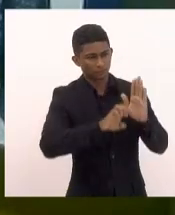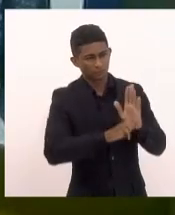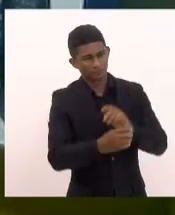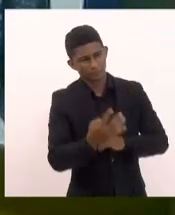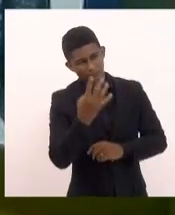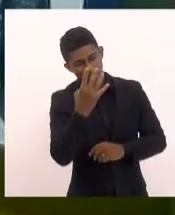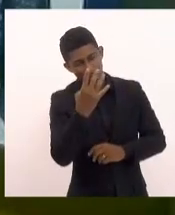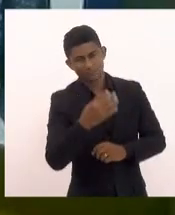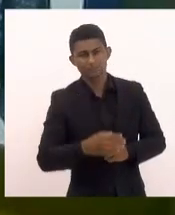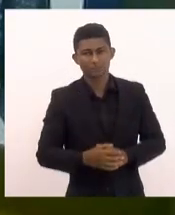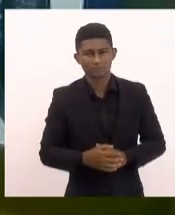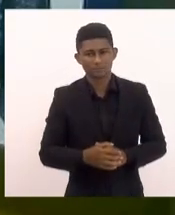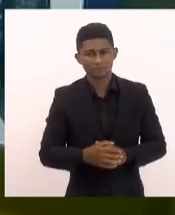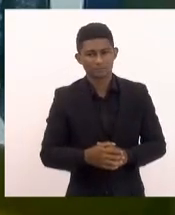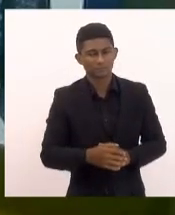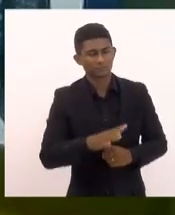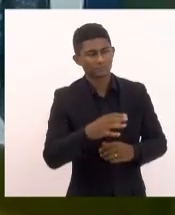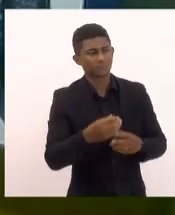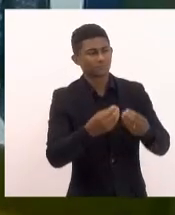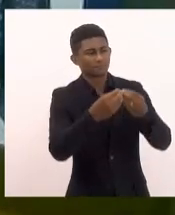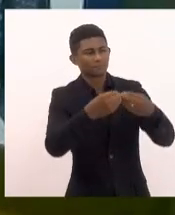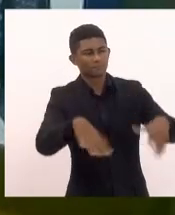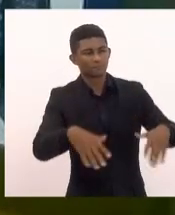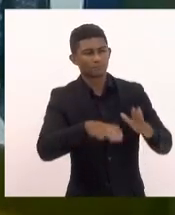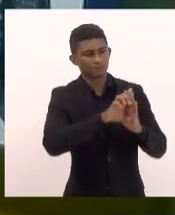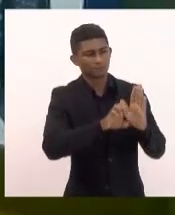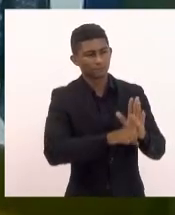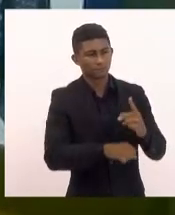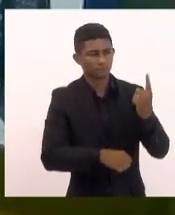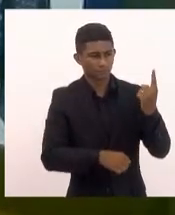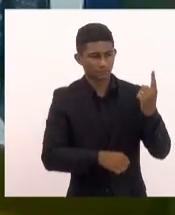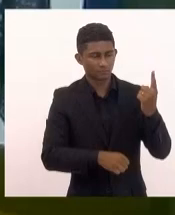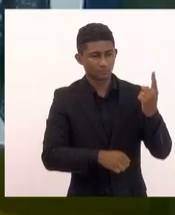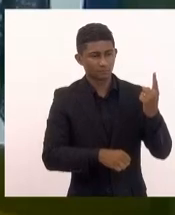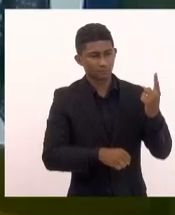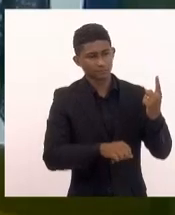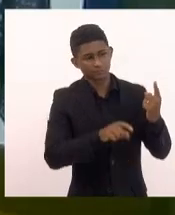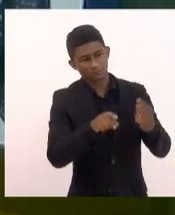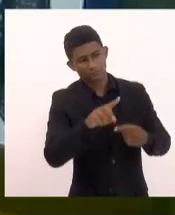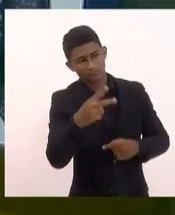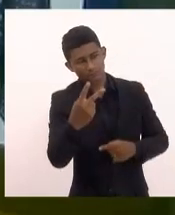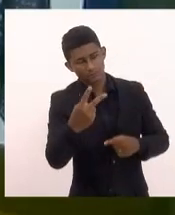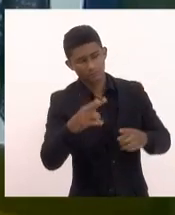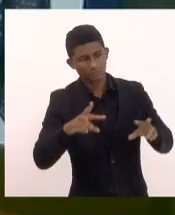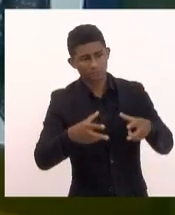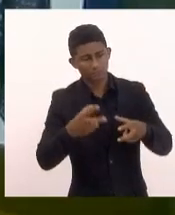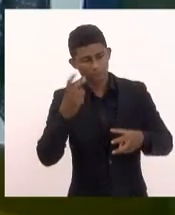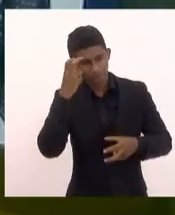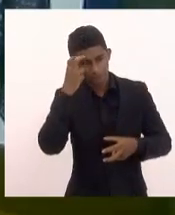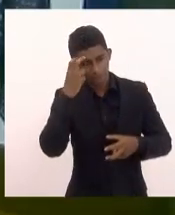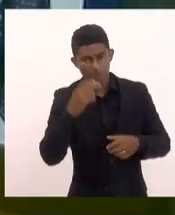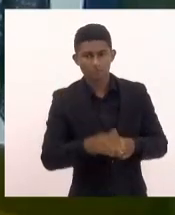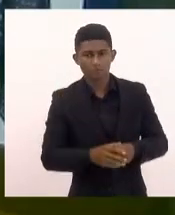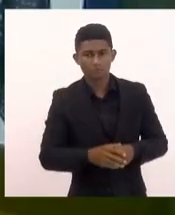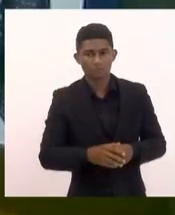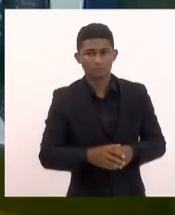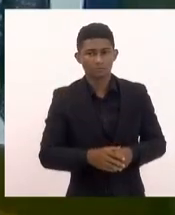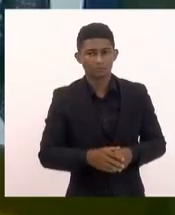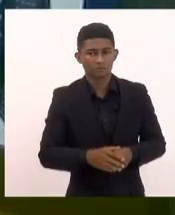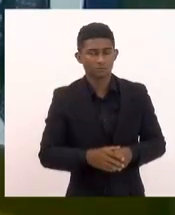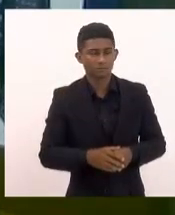4 de plenário, prejudicada a emenda 1 pela emenda 2 da Comissão de Cultura, emenda 2 pela emenda 1 da Comissão de